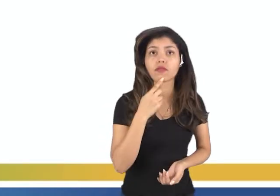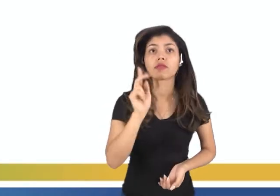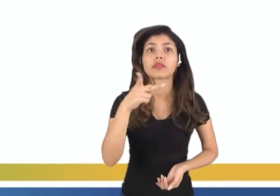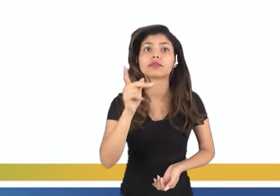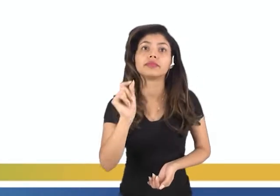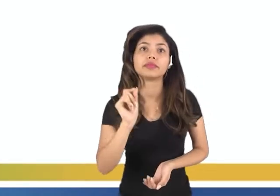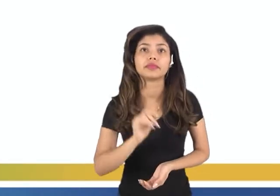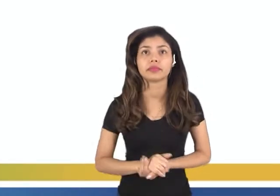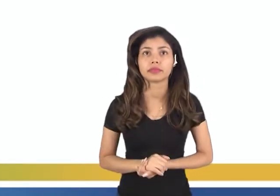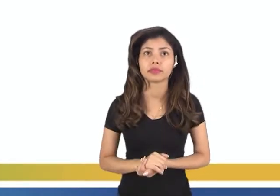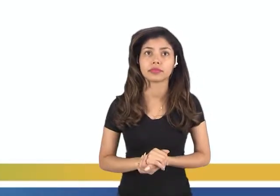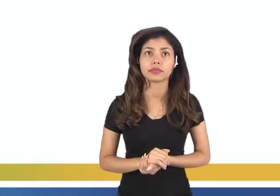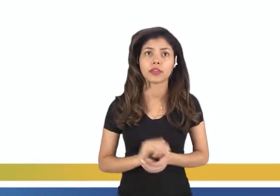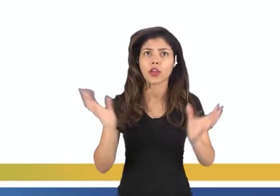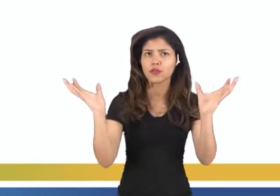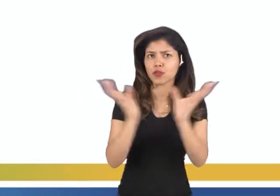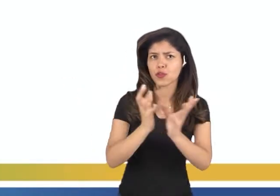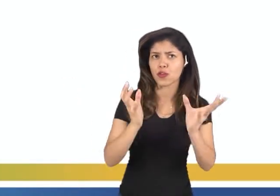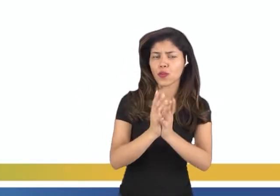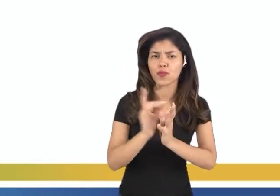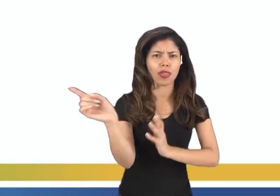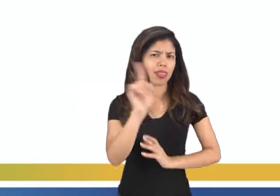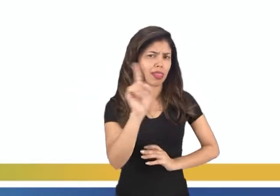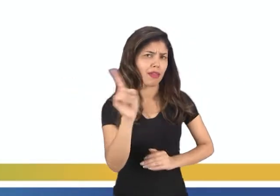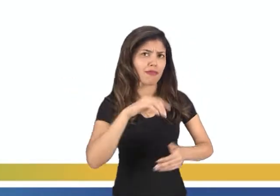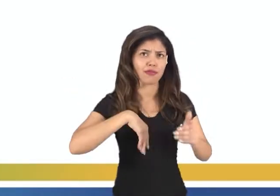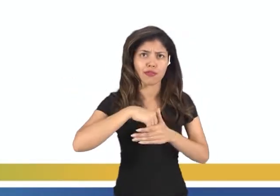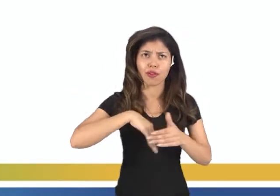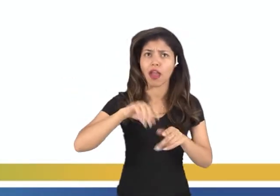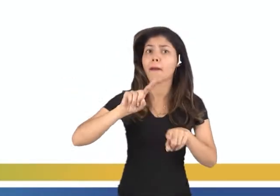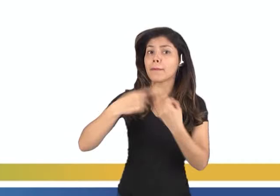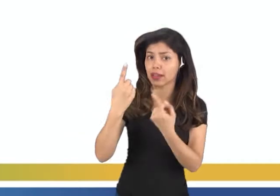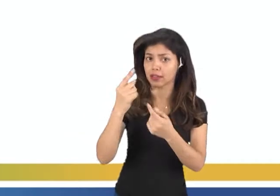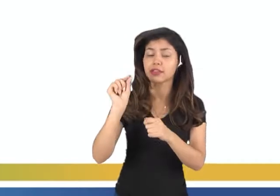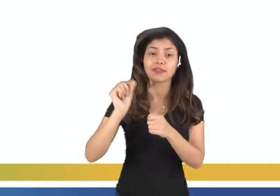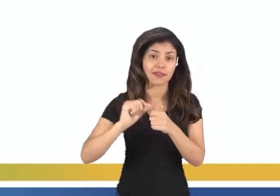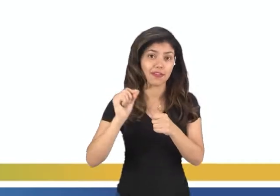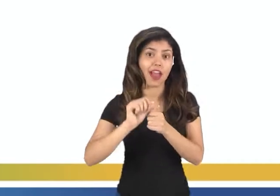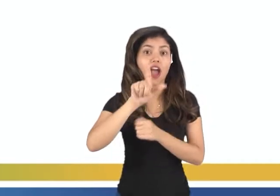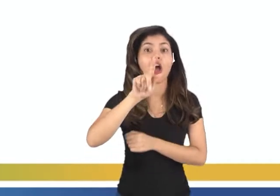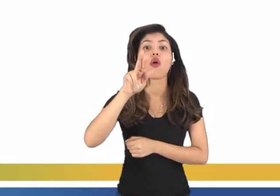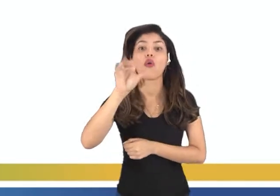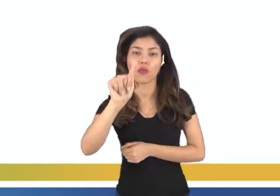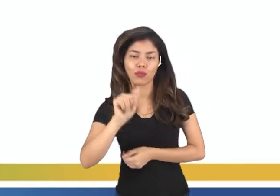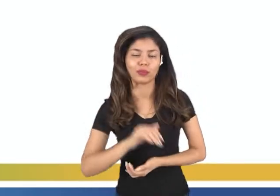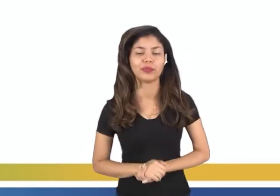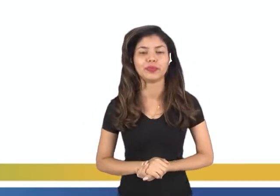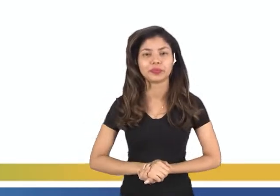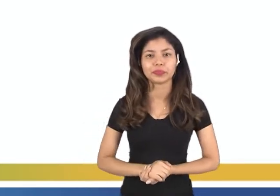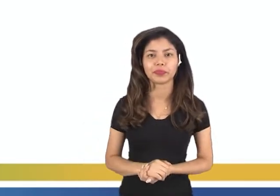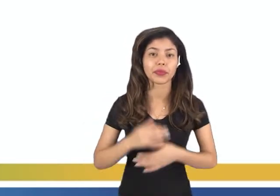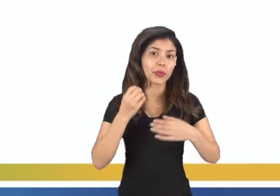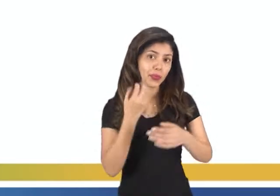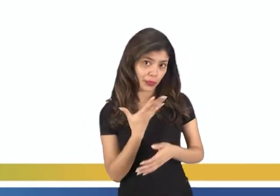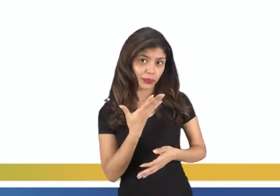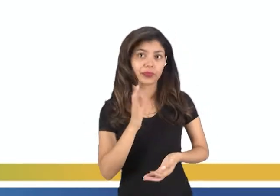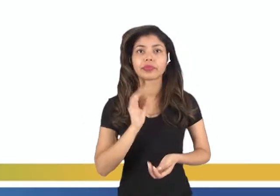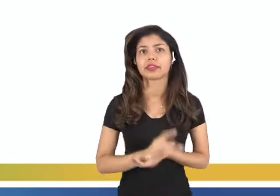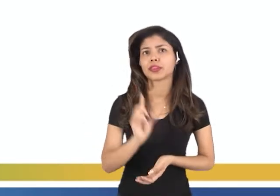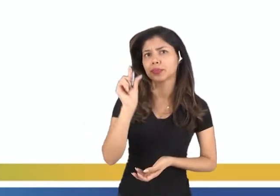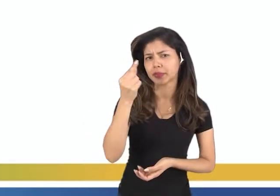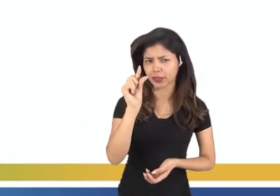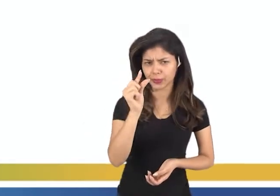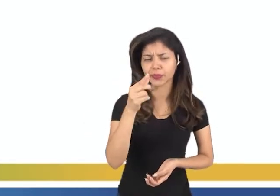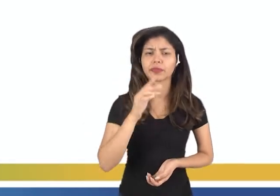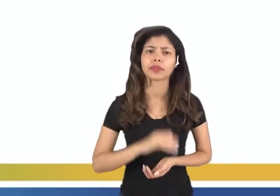assim: essa galera não joga, mas faz gol. Bom, ali tá